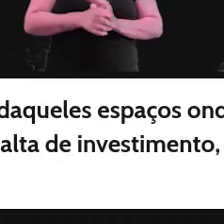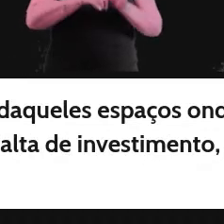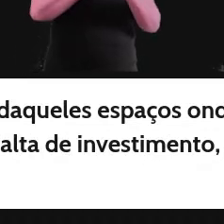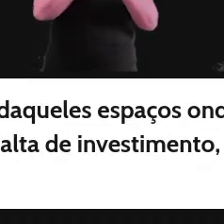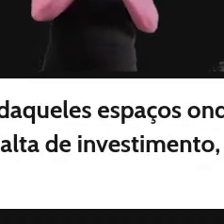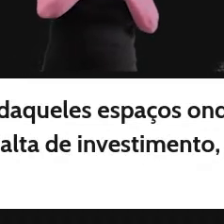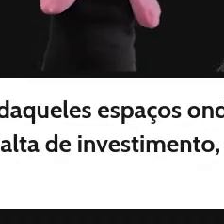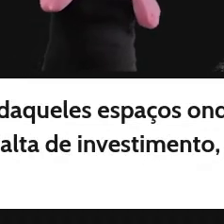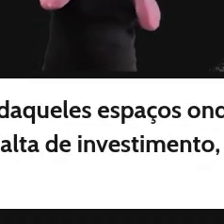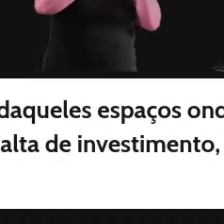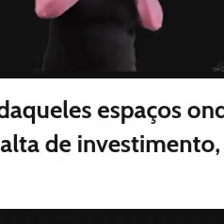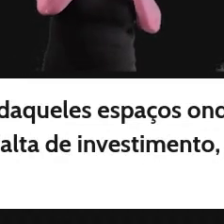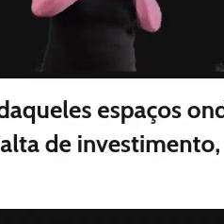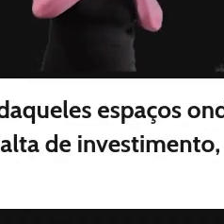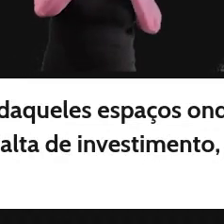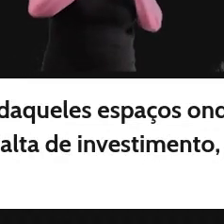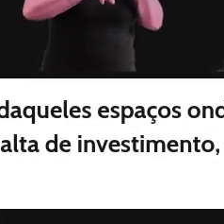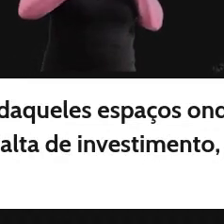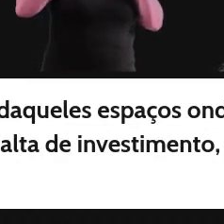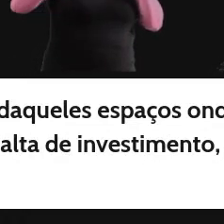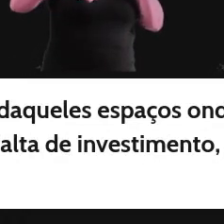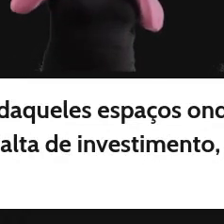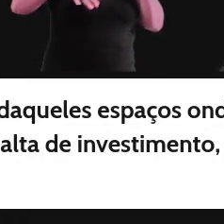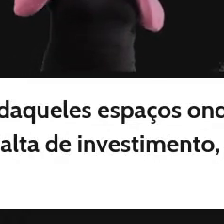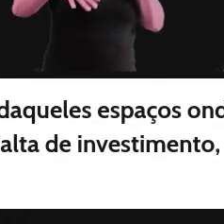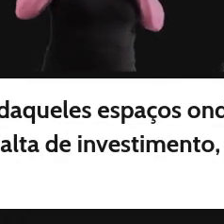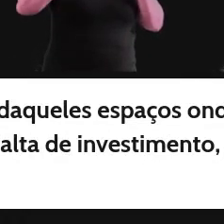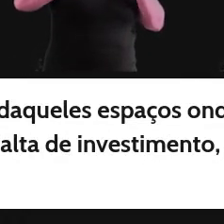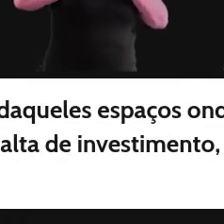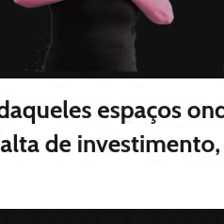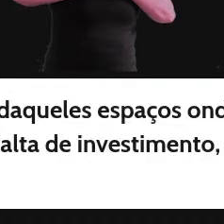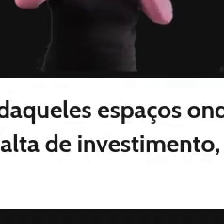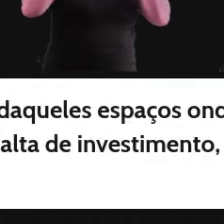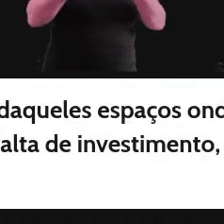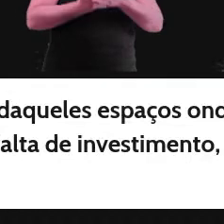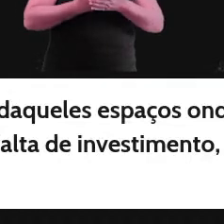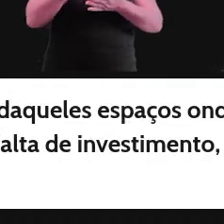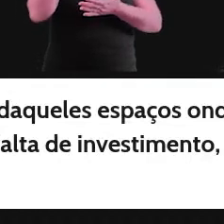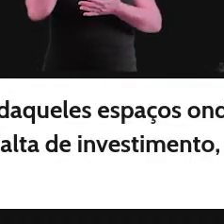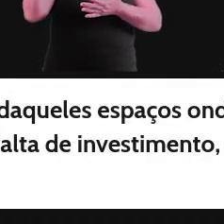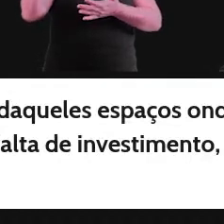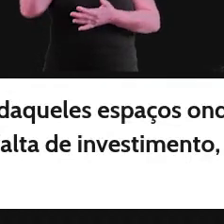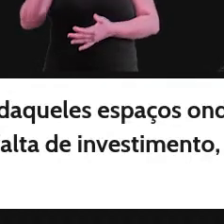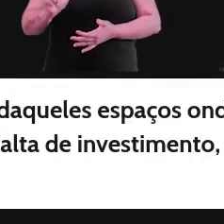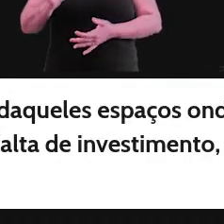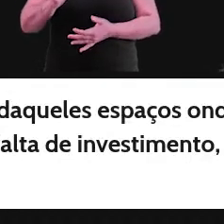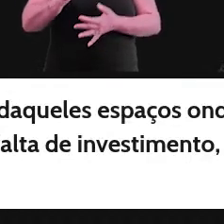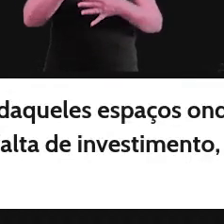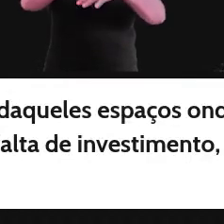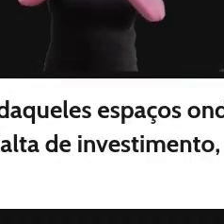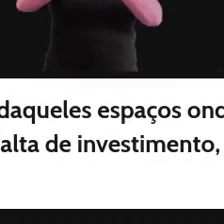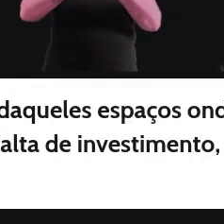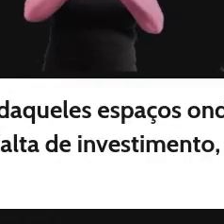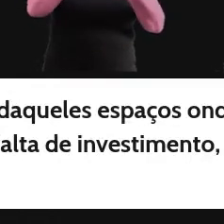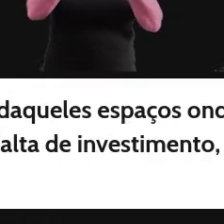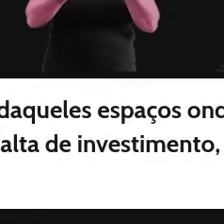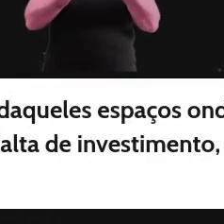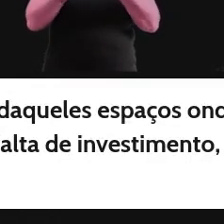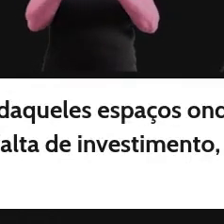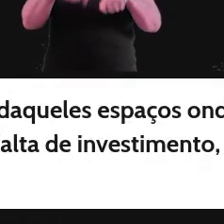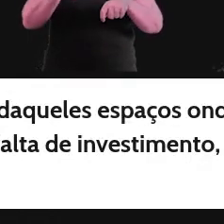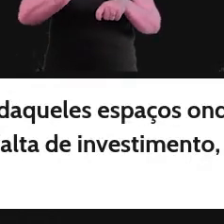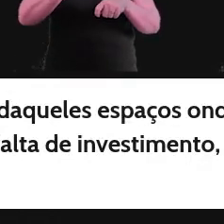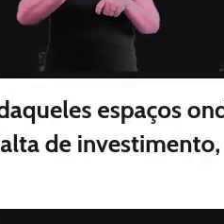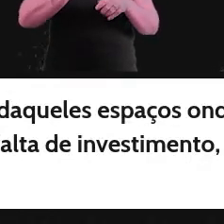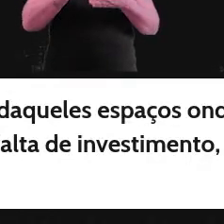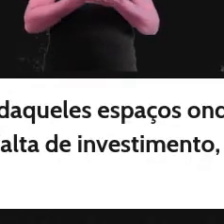científico e material muitíssimo caro, que não permite o visitante manipular aquele objeto, por exemplo, ou